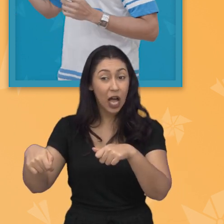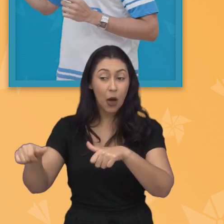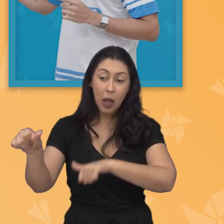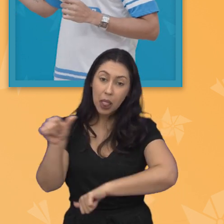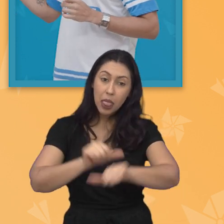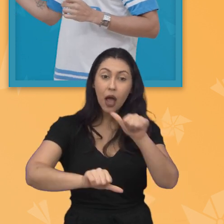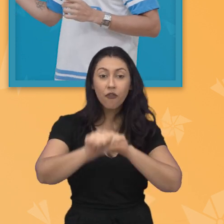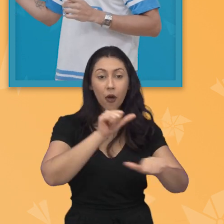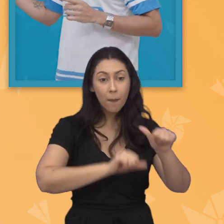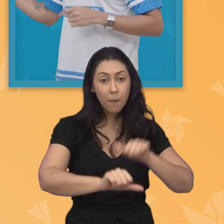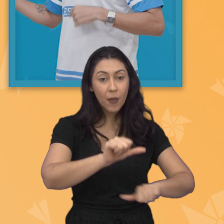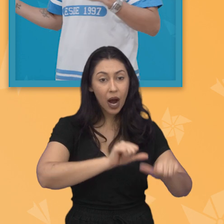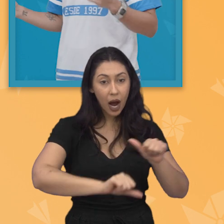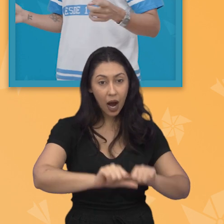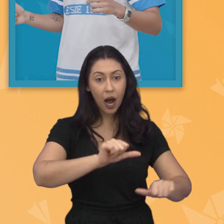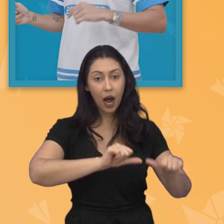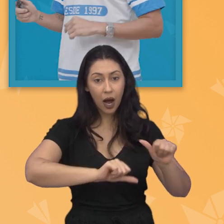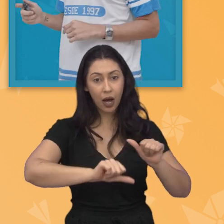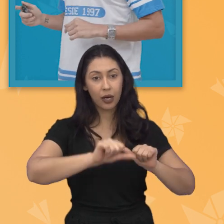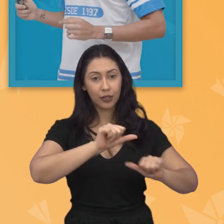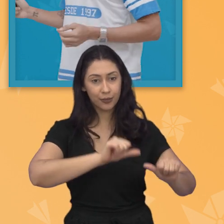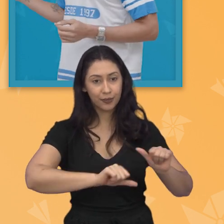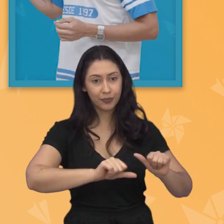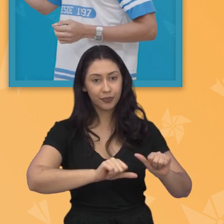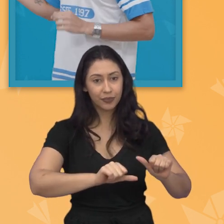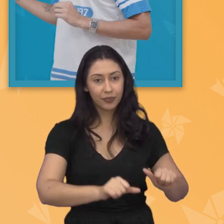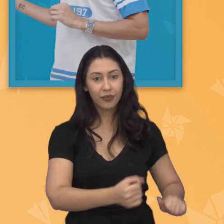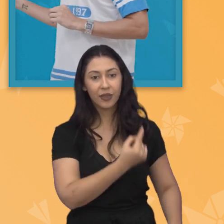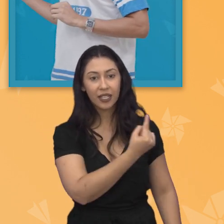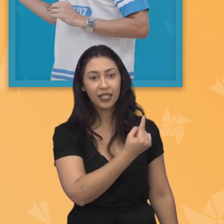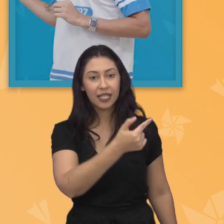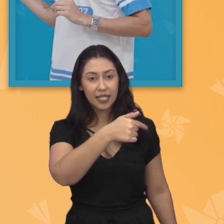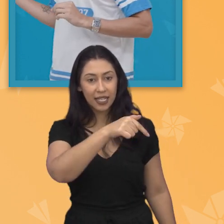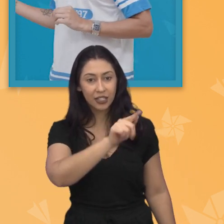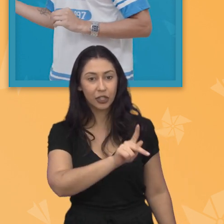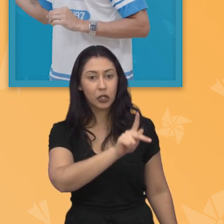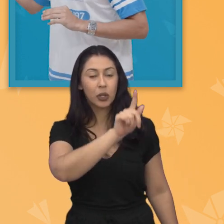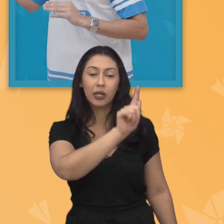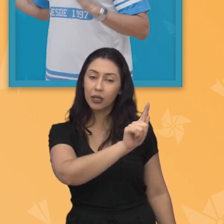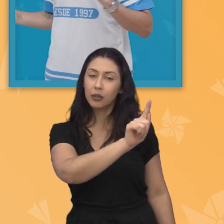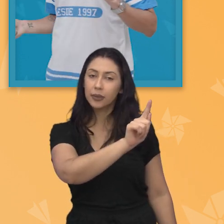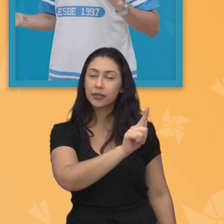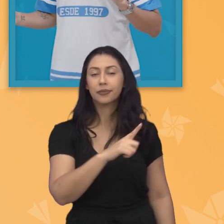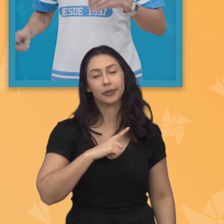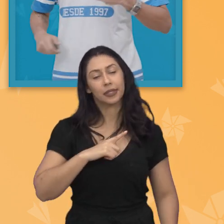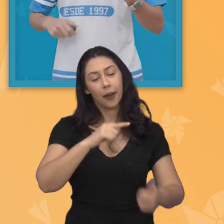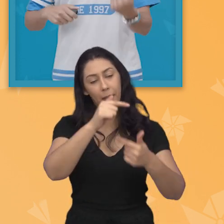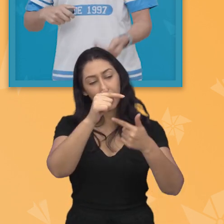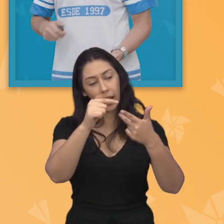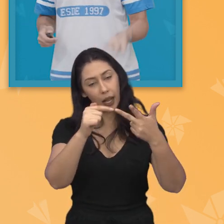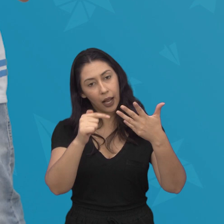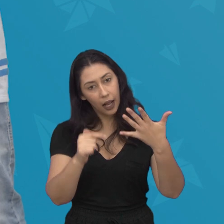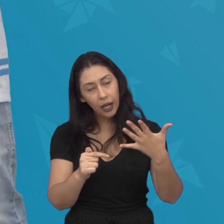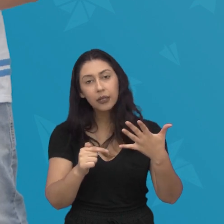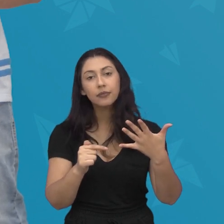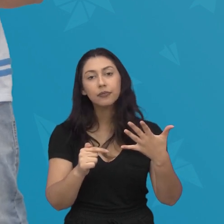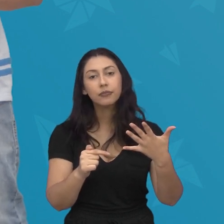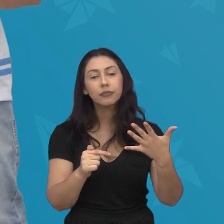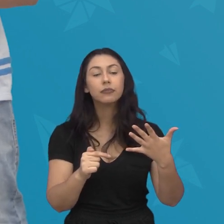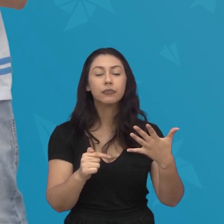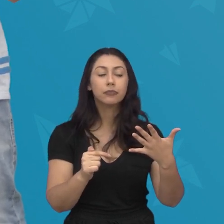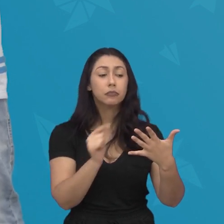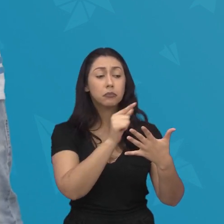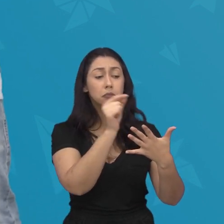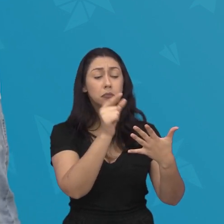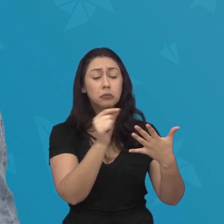kg de sulfeto de sódio, né, Na2S, contidos em dado resíduo? Aí ele dá algumas alternativas aqui, a gente vai calcular